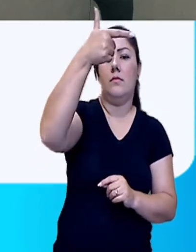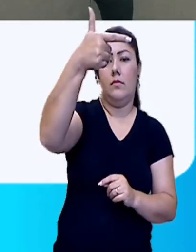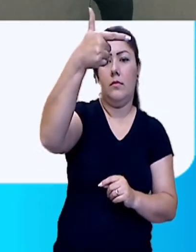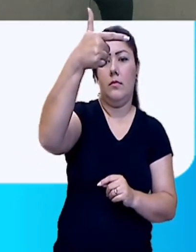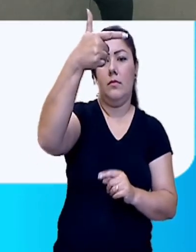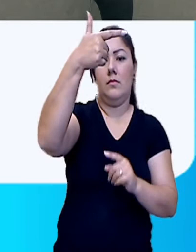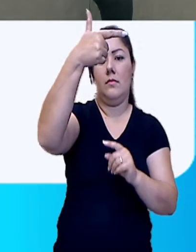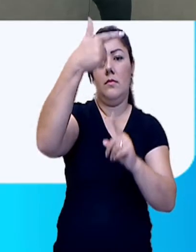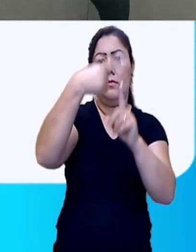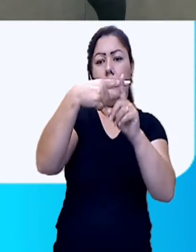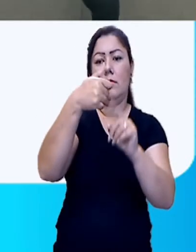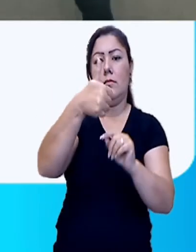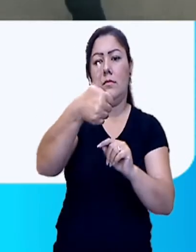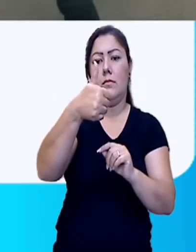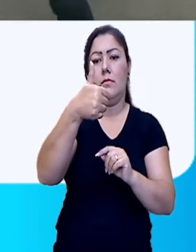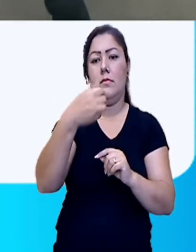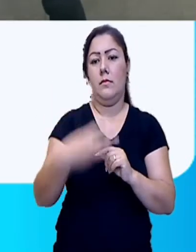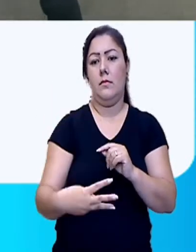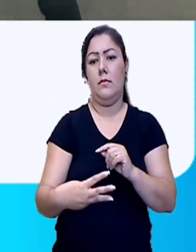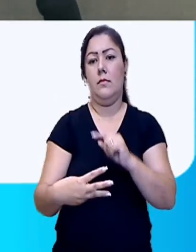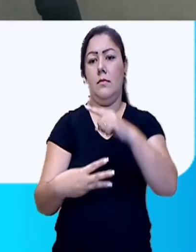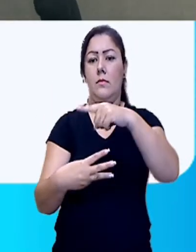2 mais 1, 3.